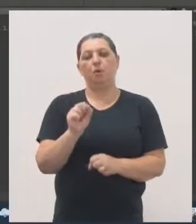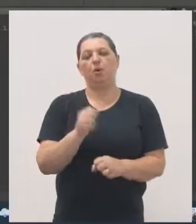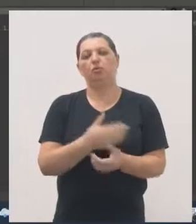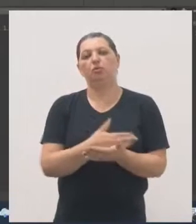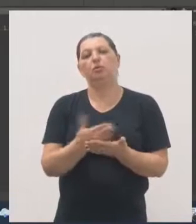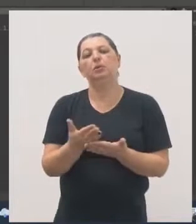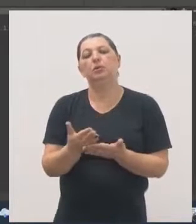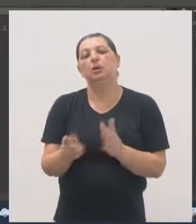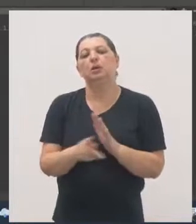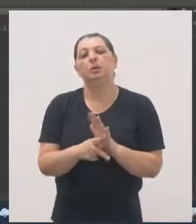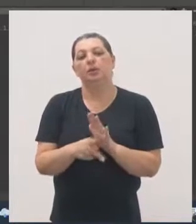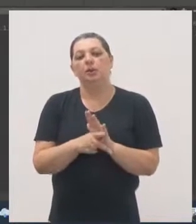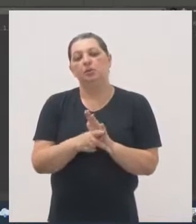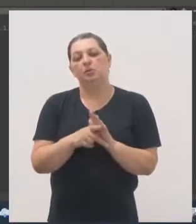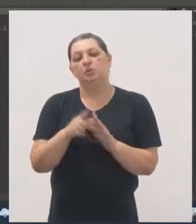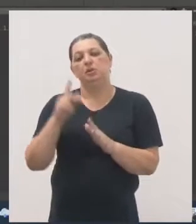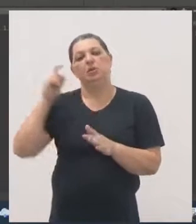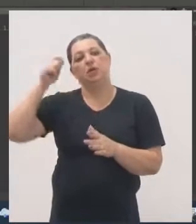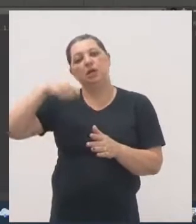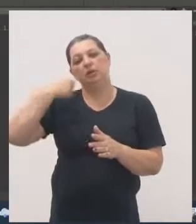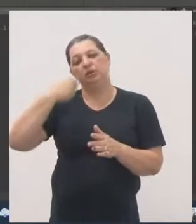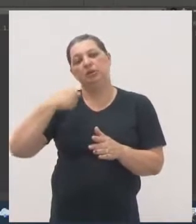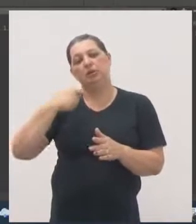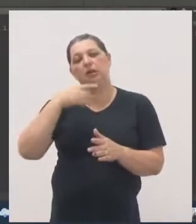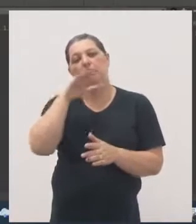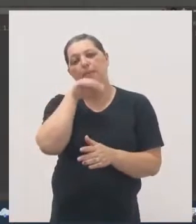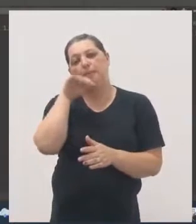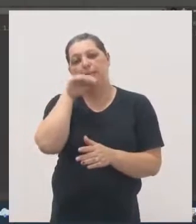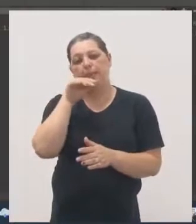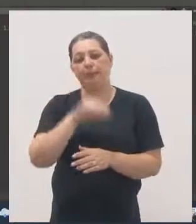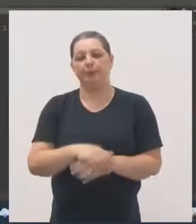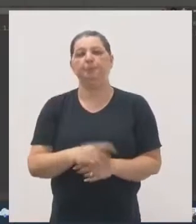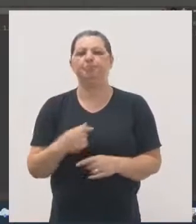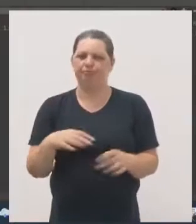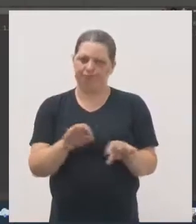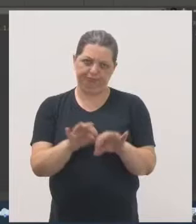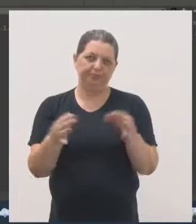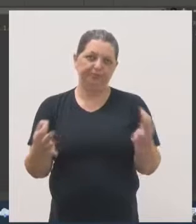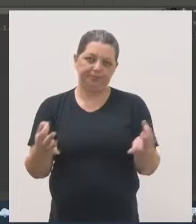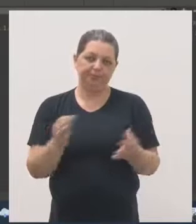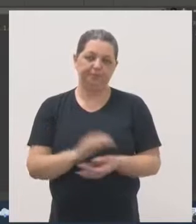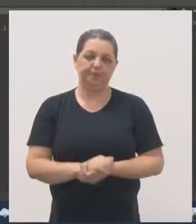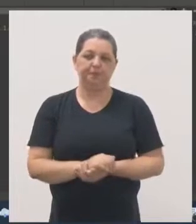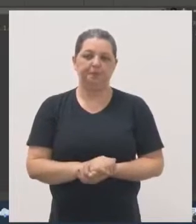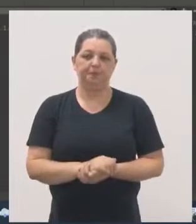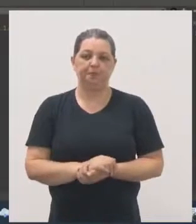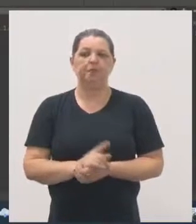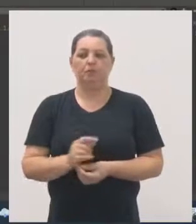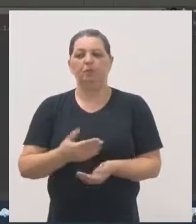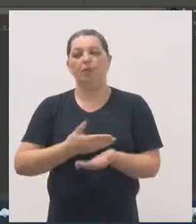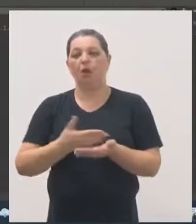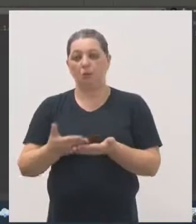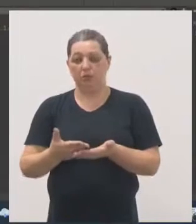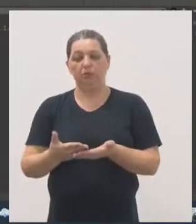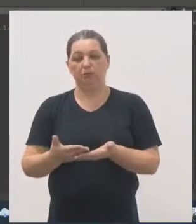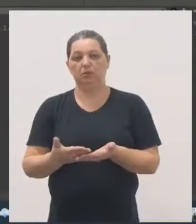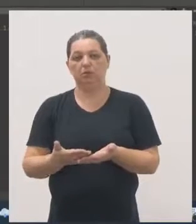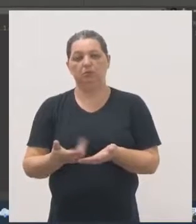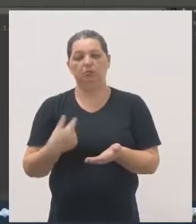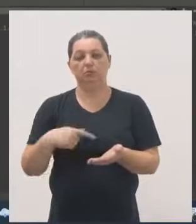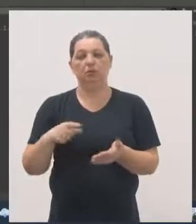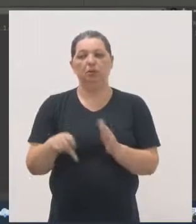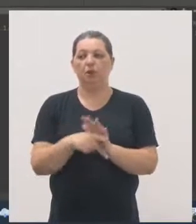a gravação. Então, percebam, pessoal, que é bem simples, né? A gente já inseriu aqui dentro